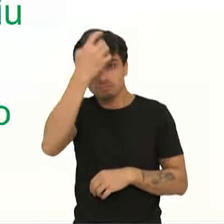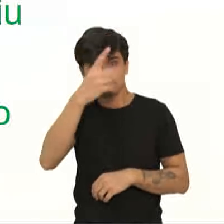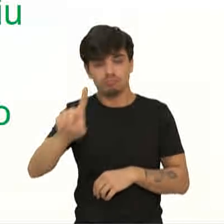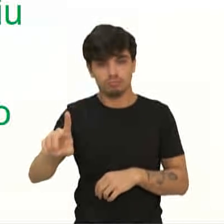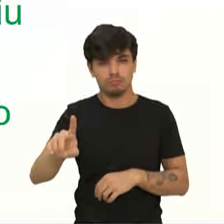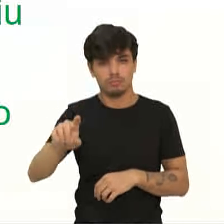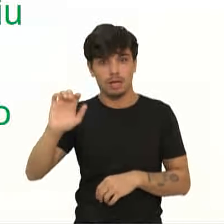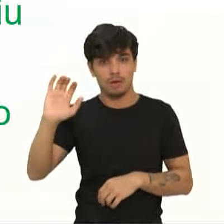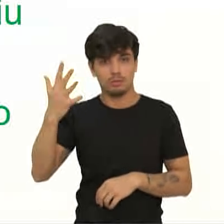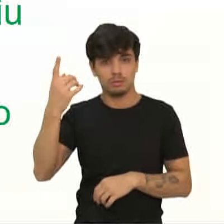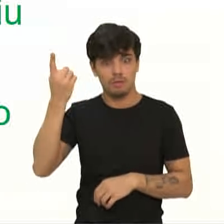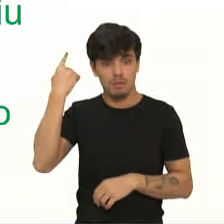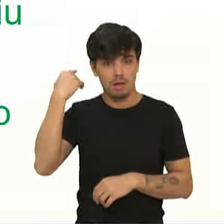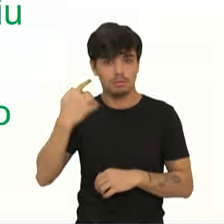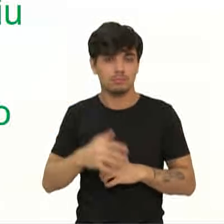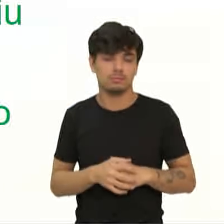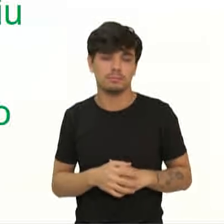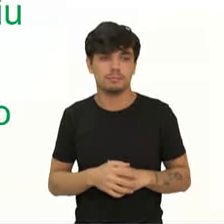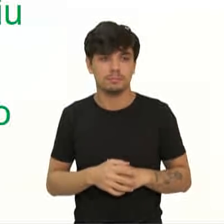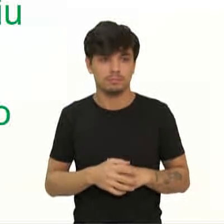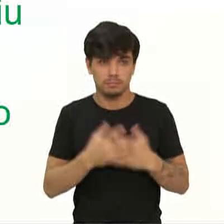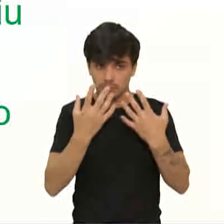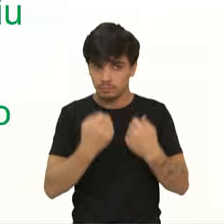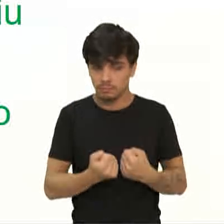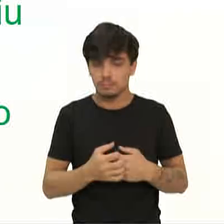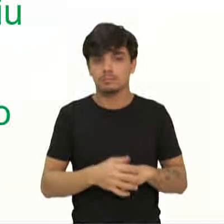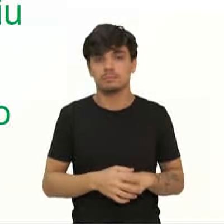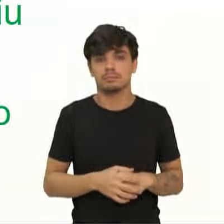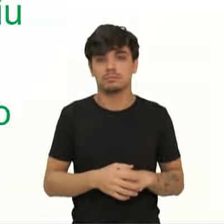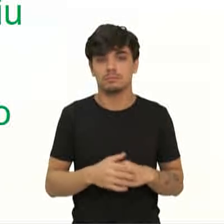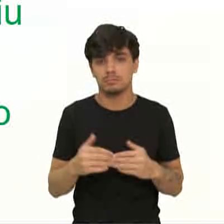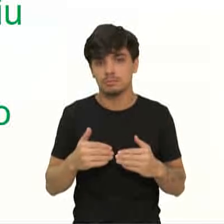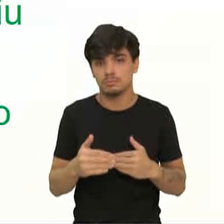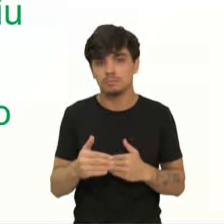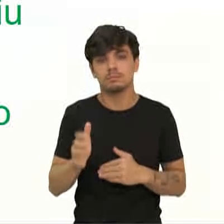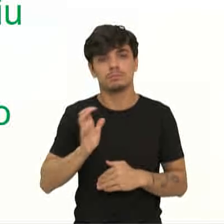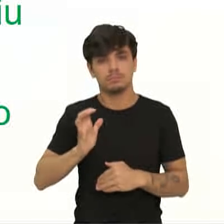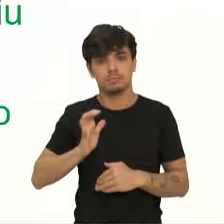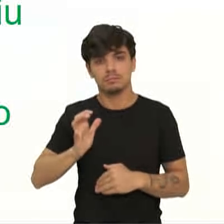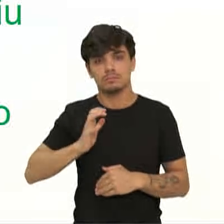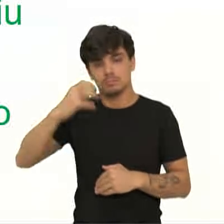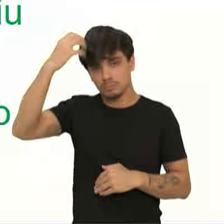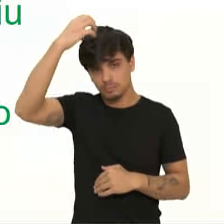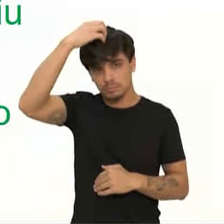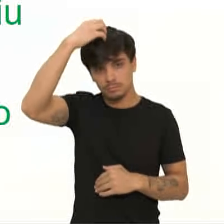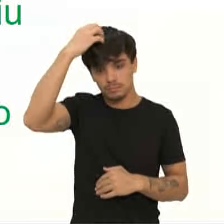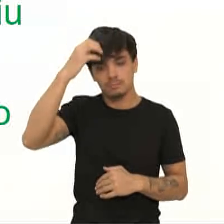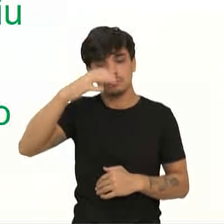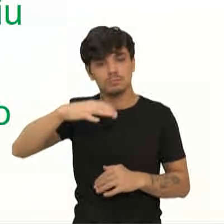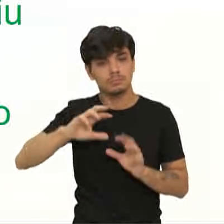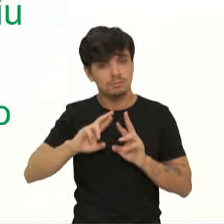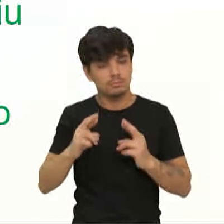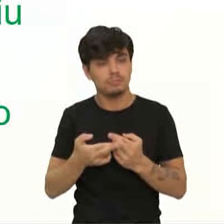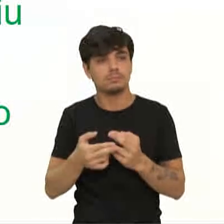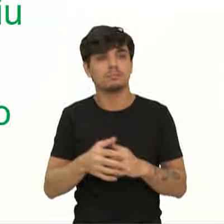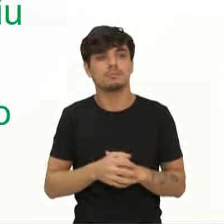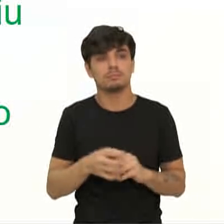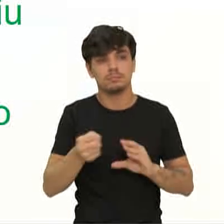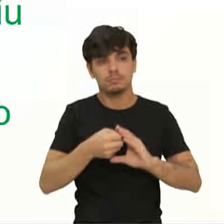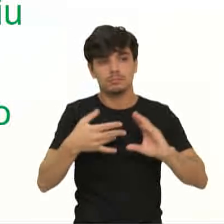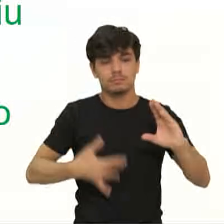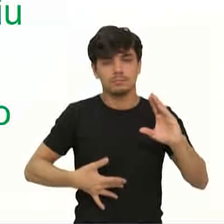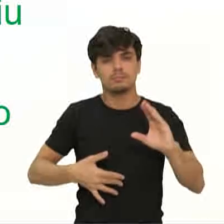naquela época, tá? Adotaram para enriquecer o reino. Caracterizou-se por uma